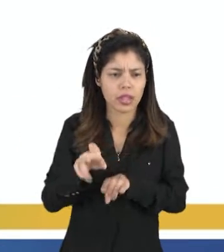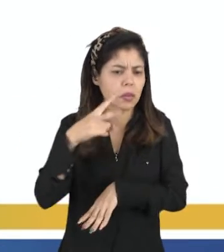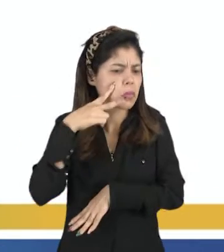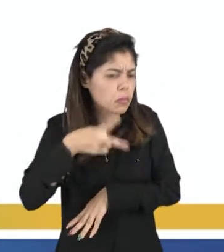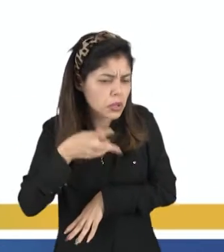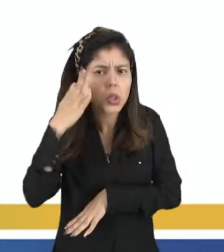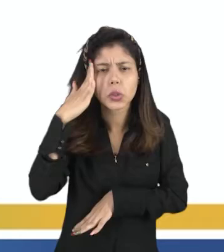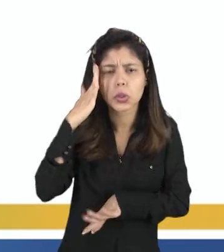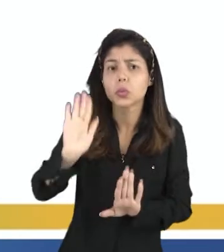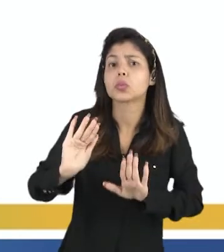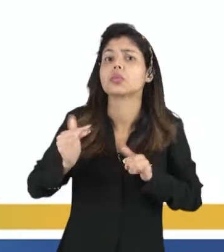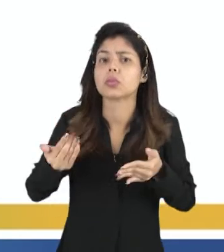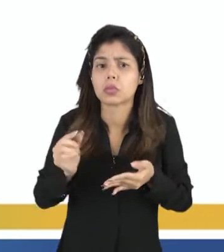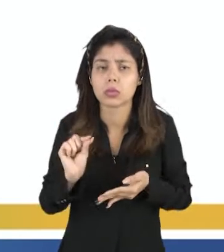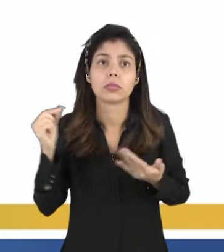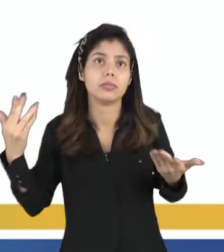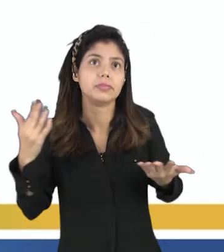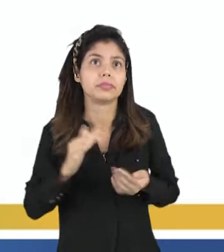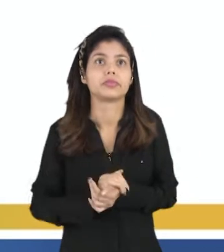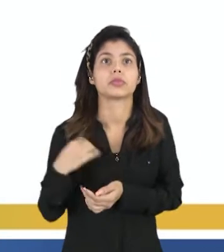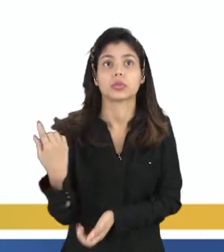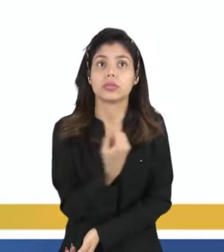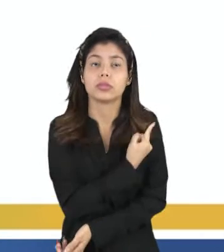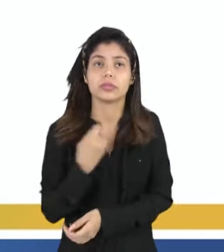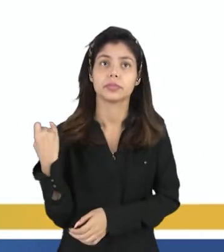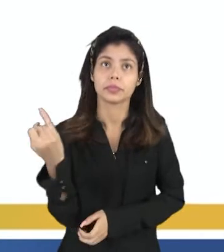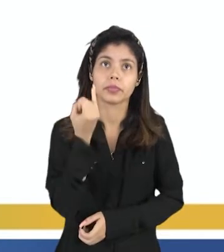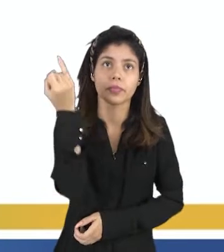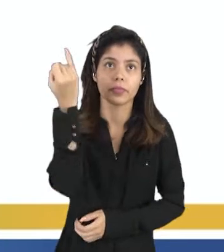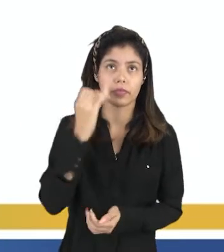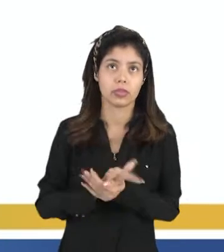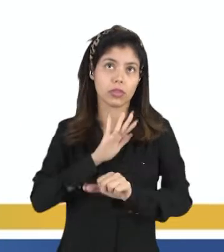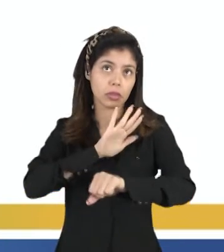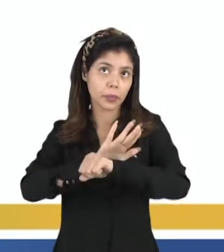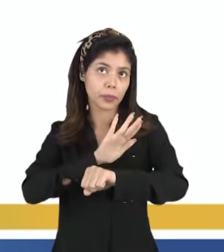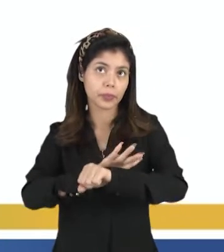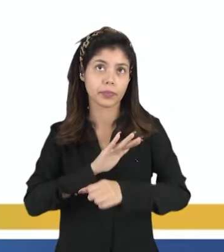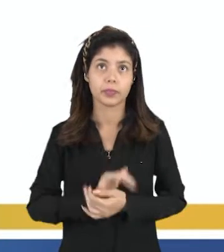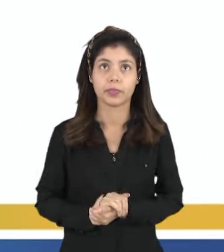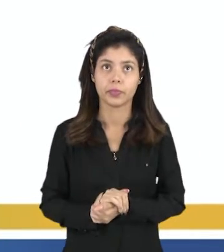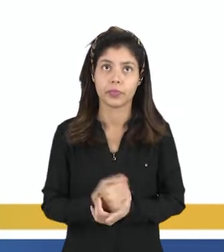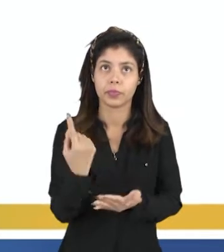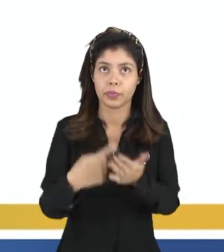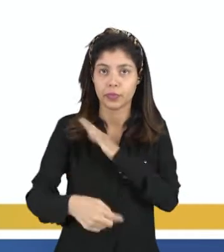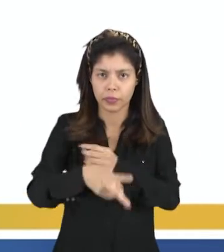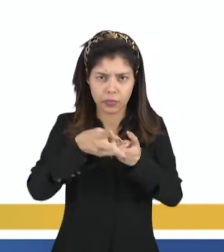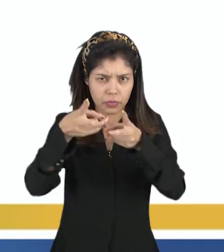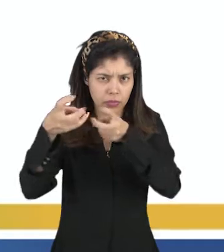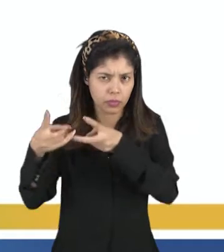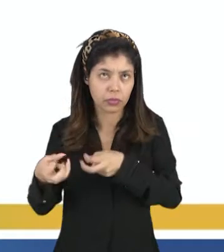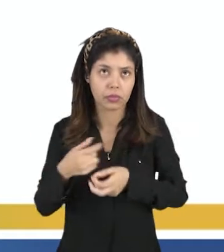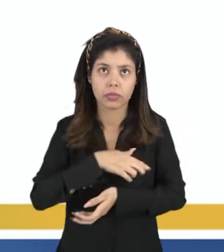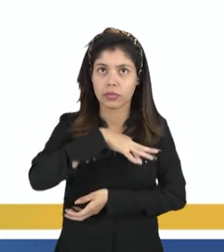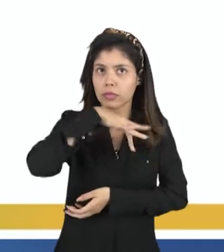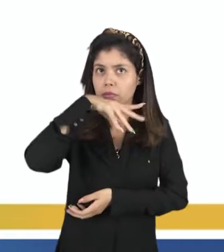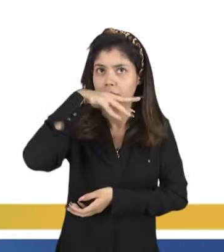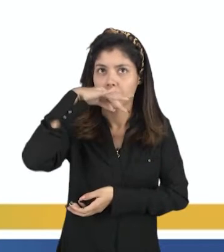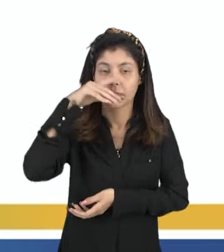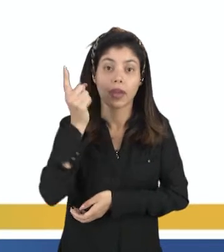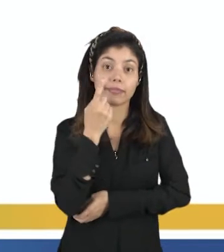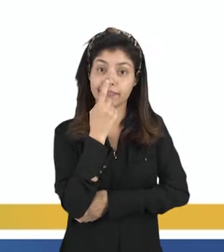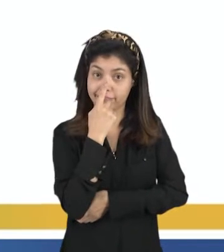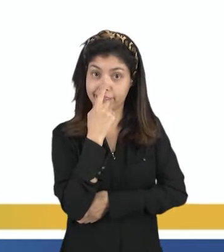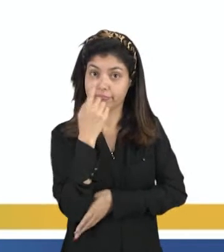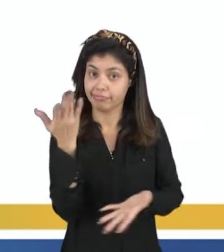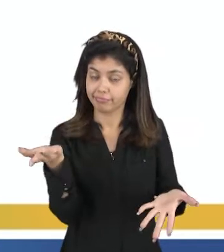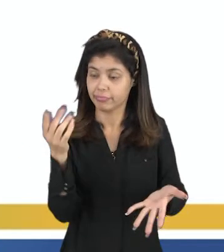distinguidos. O nosso principal órgão que ajuda nessa percepção desses odores é o nariz,